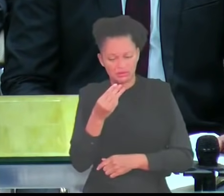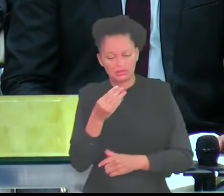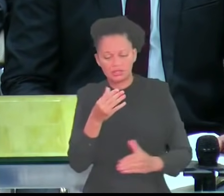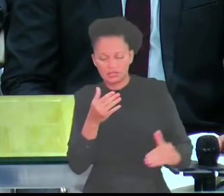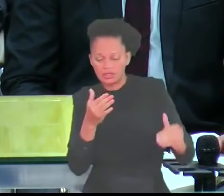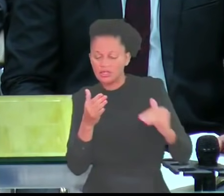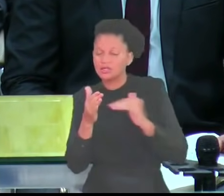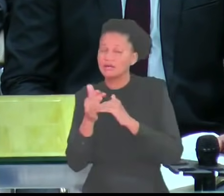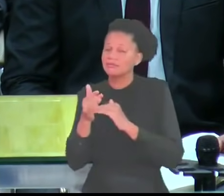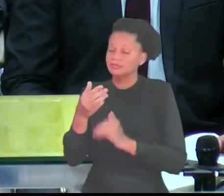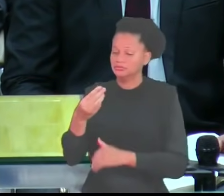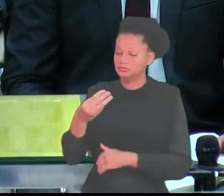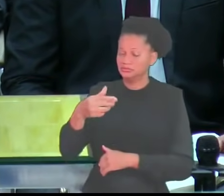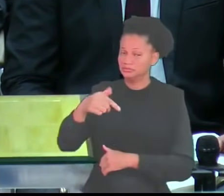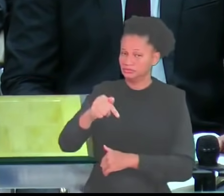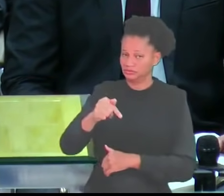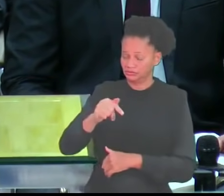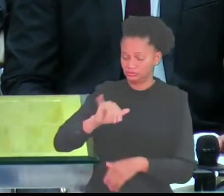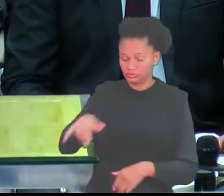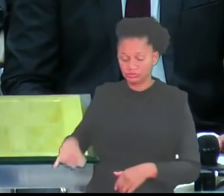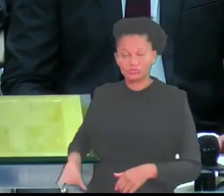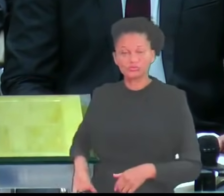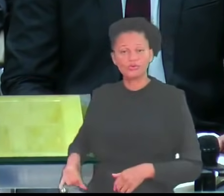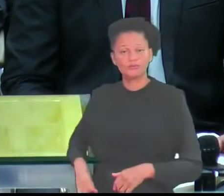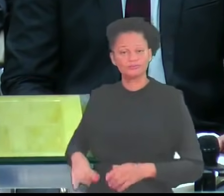capítulo 37 de Jó.